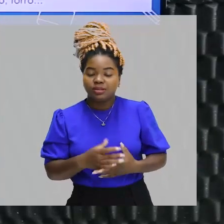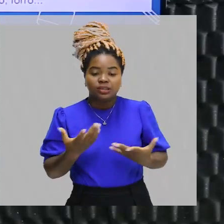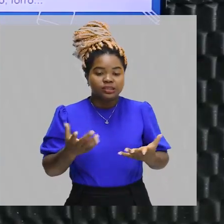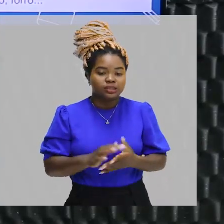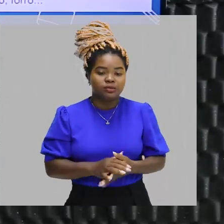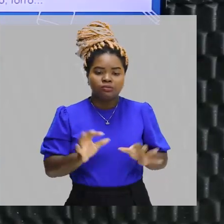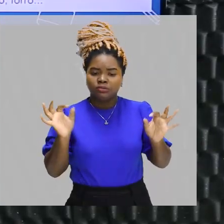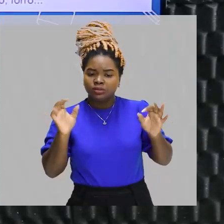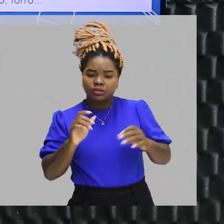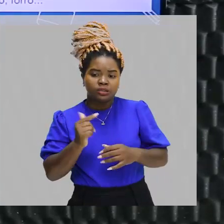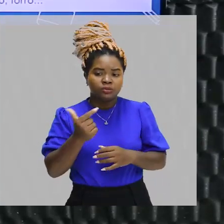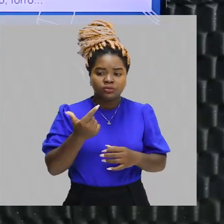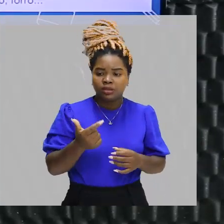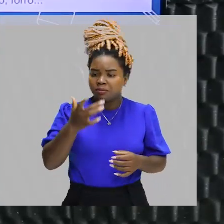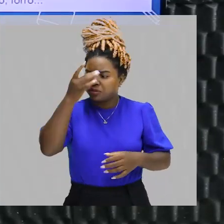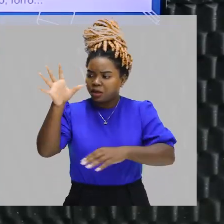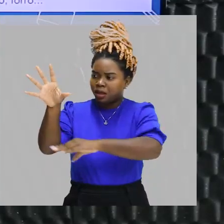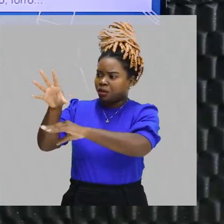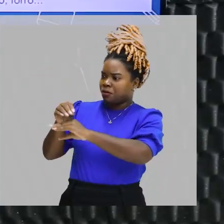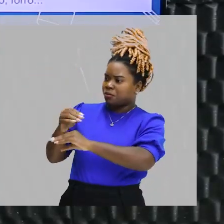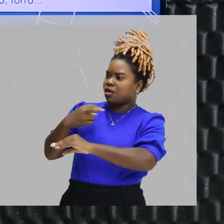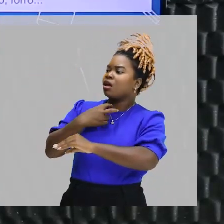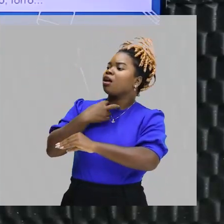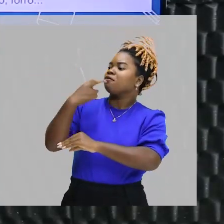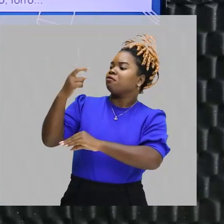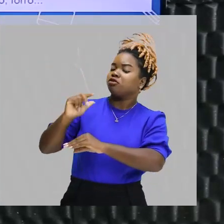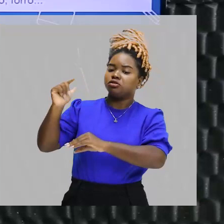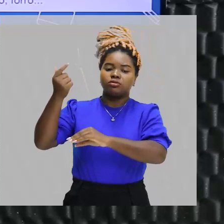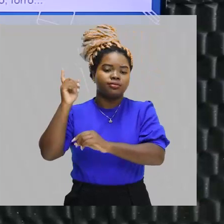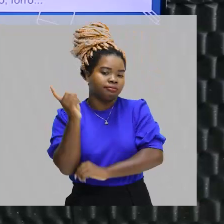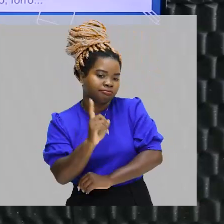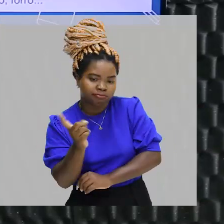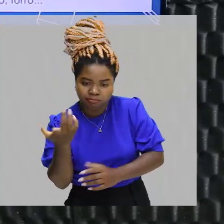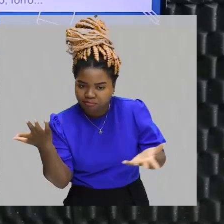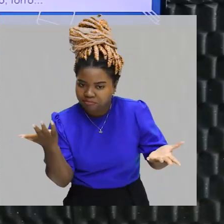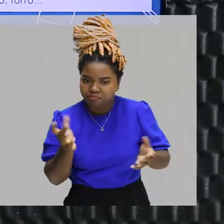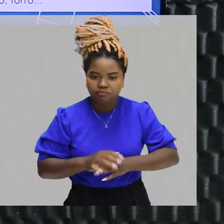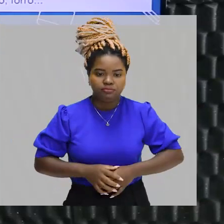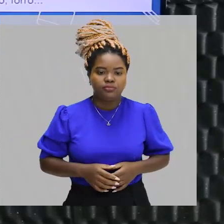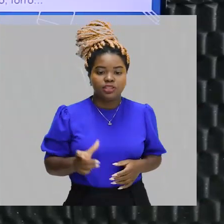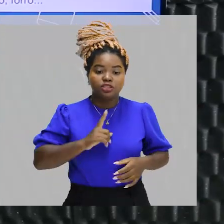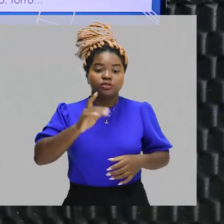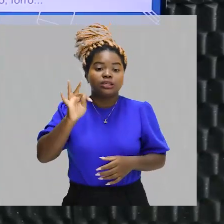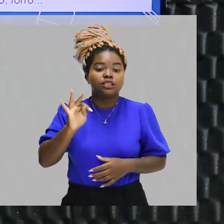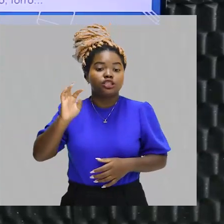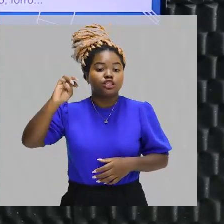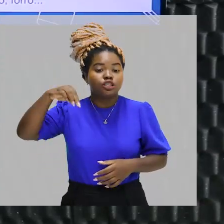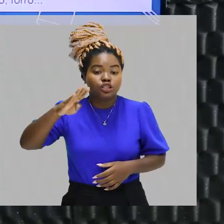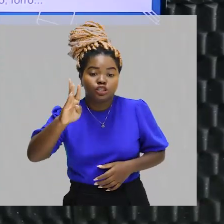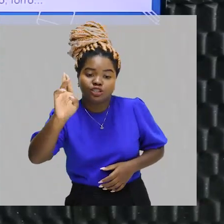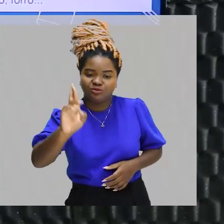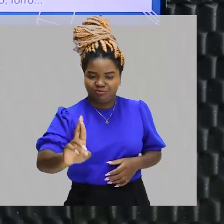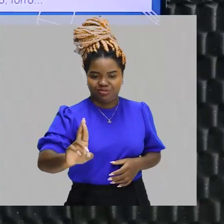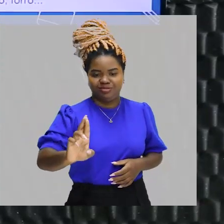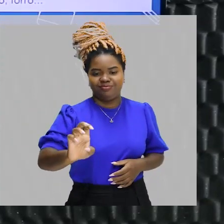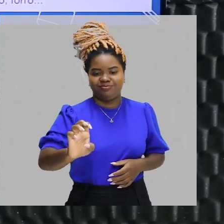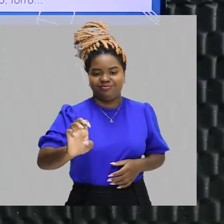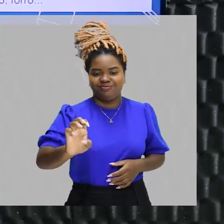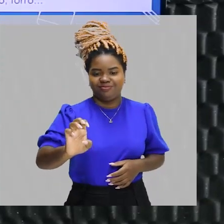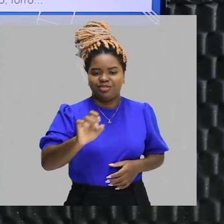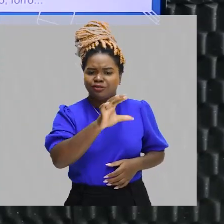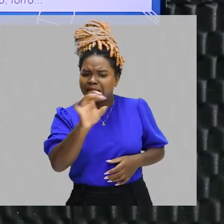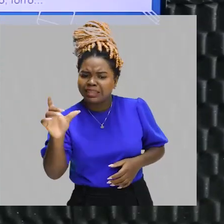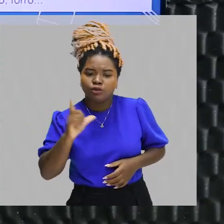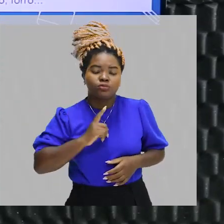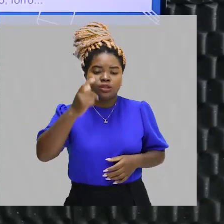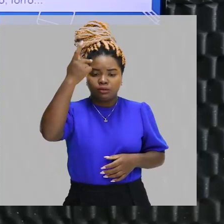de imitar a voz do outro, porque cada voz tem uma assinatura específica chamada de timbre, é como se fosse uma digital da tua voz. O